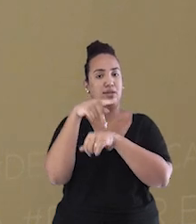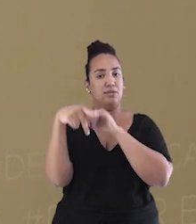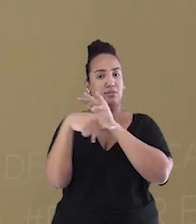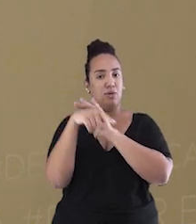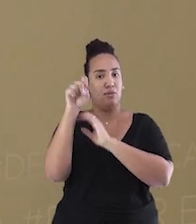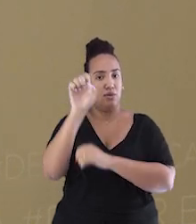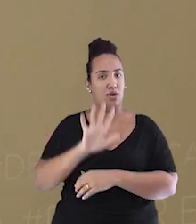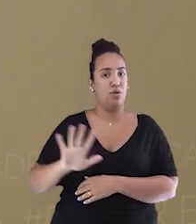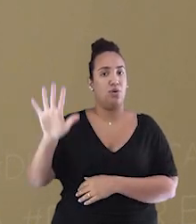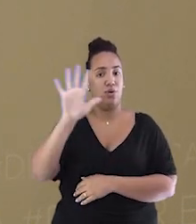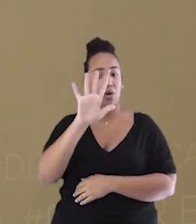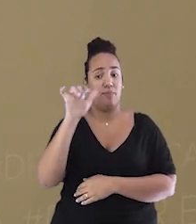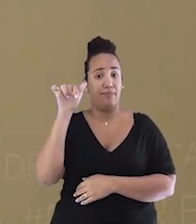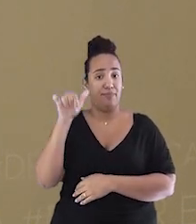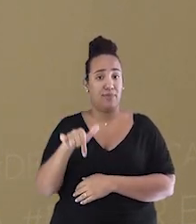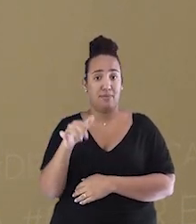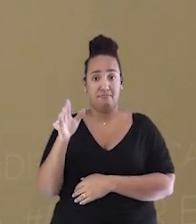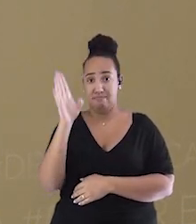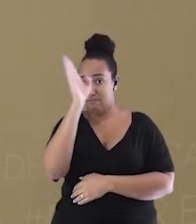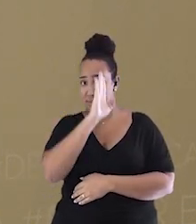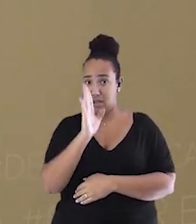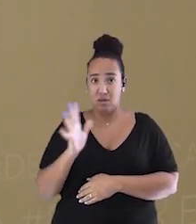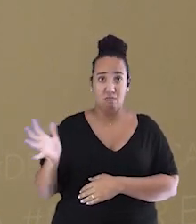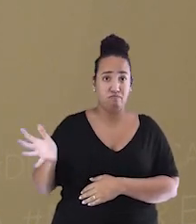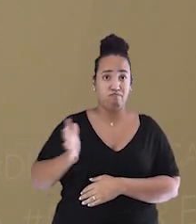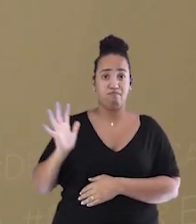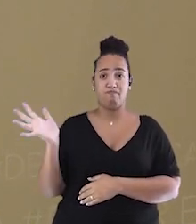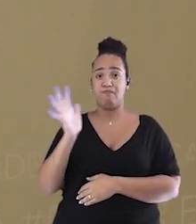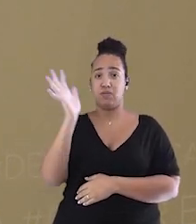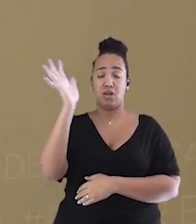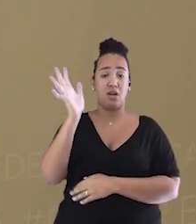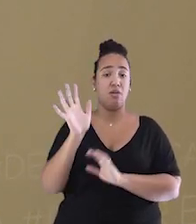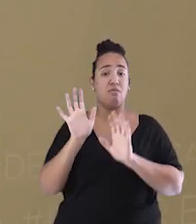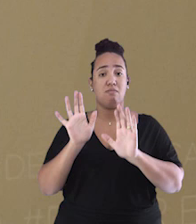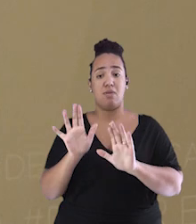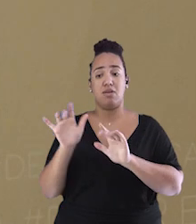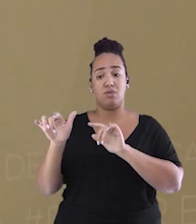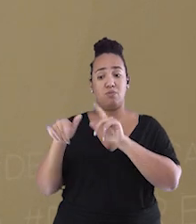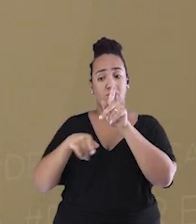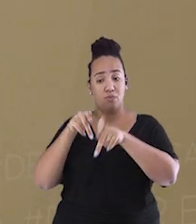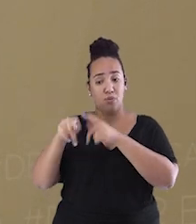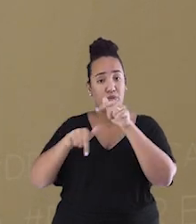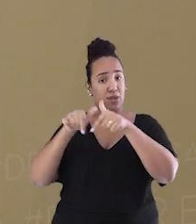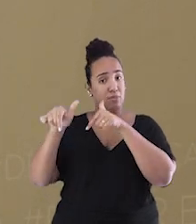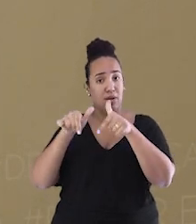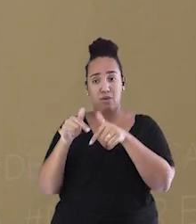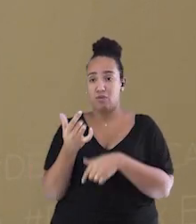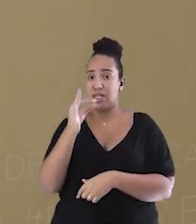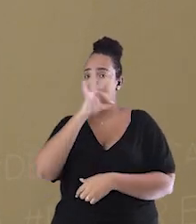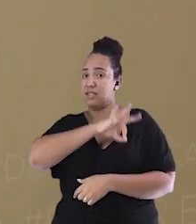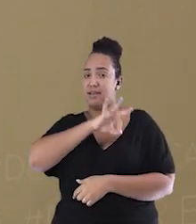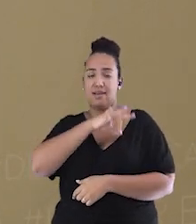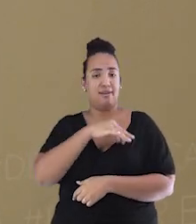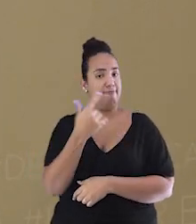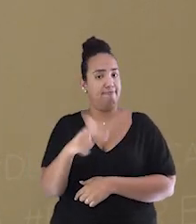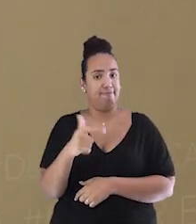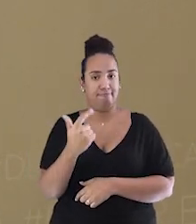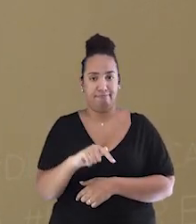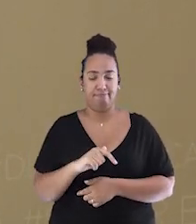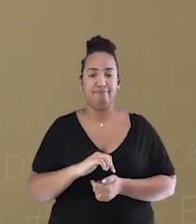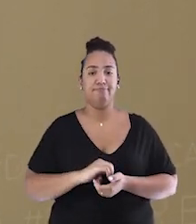Eles enriqueceram o Brasil com seu trabalho pesado, sem ganhar nada por isso.